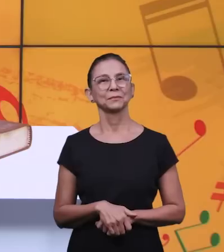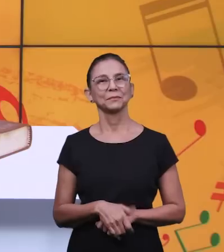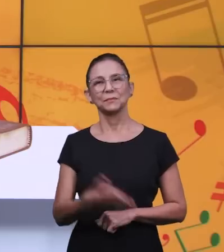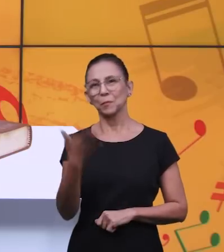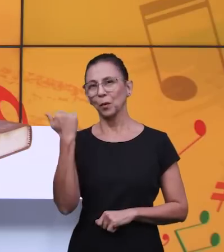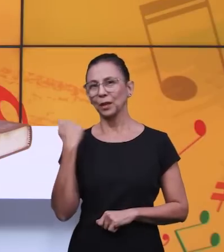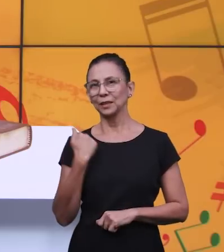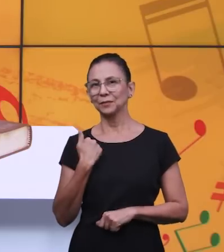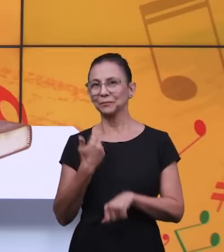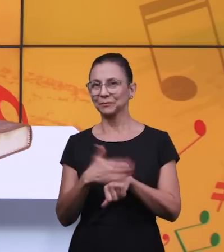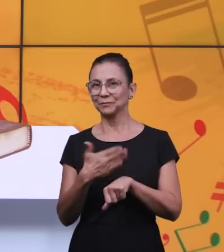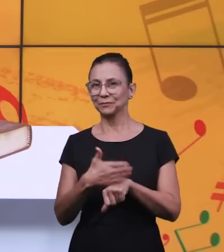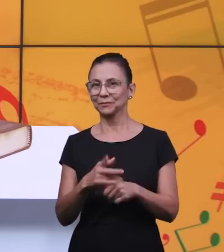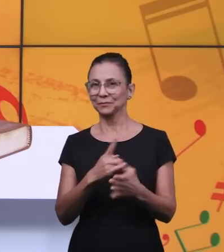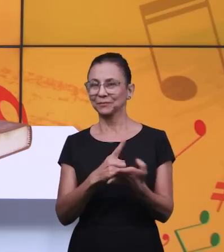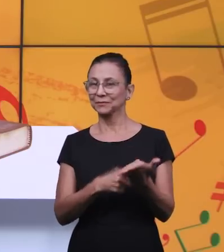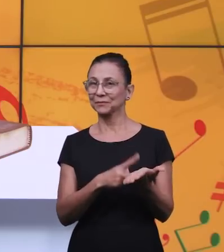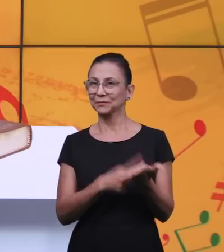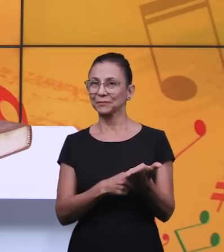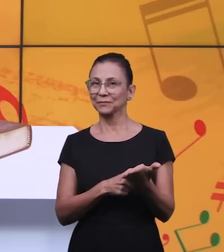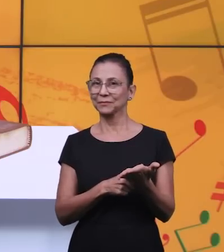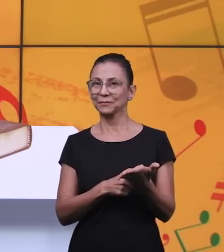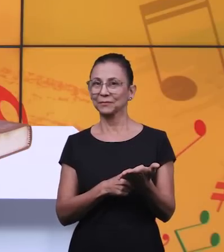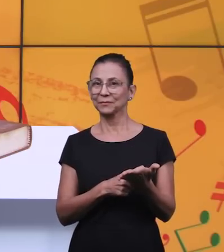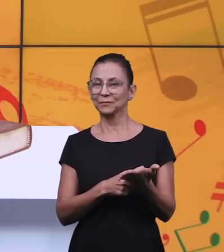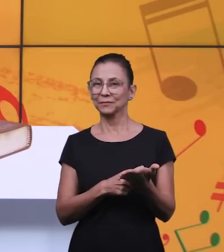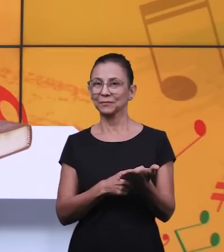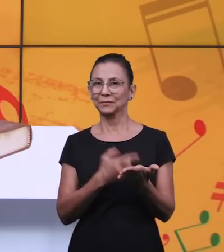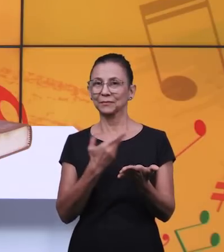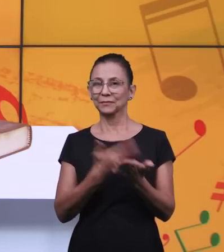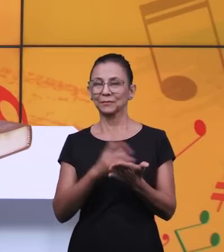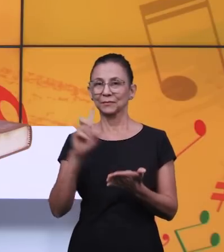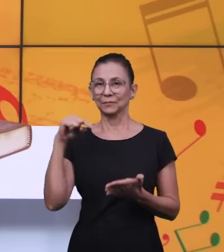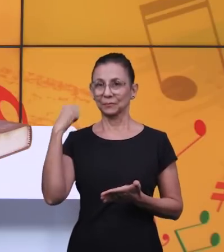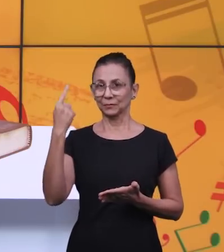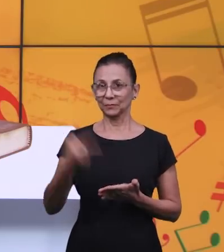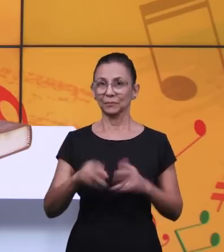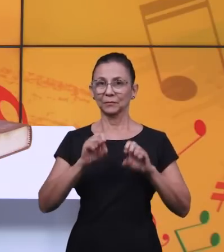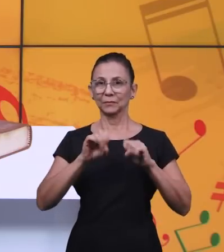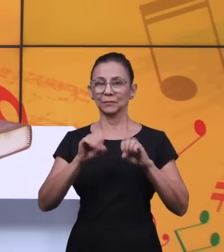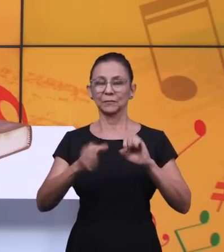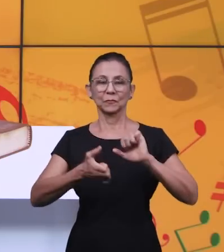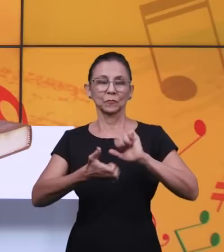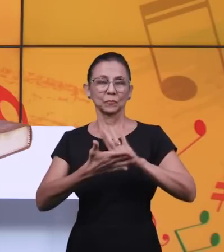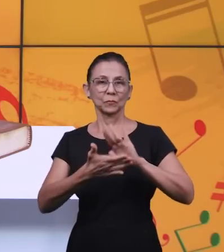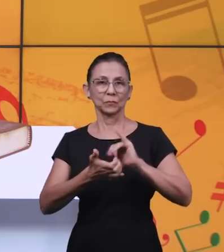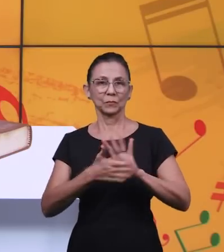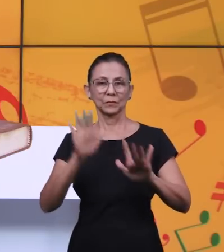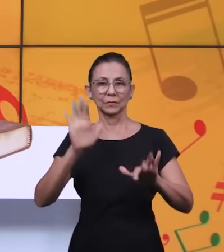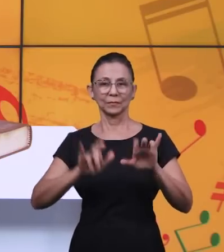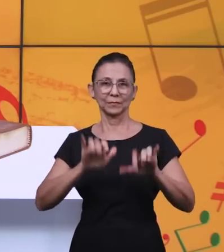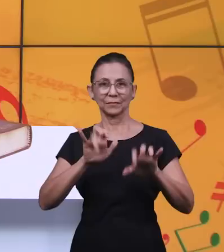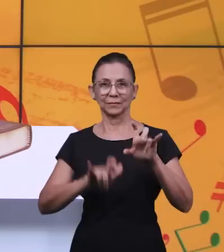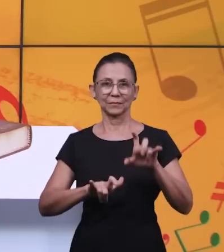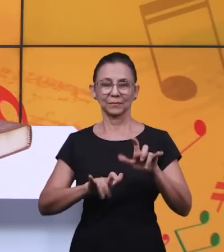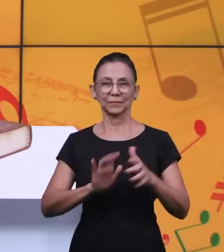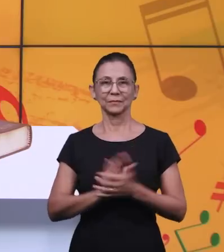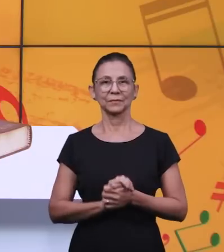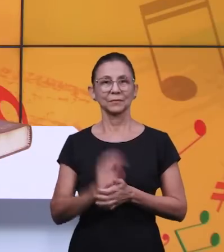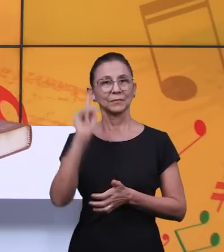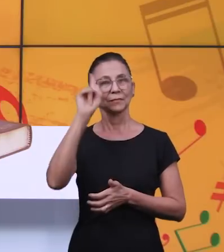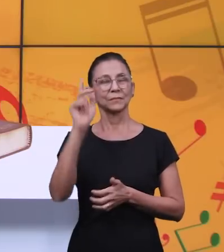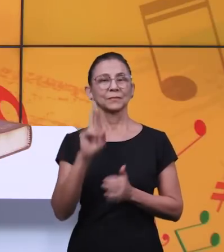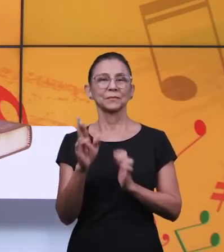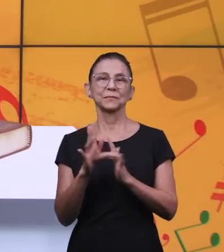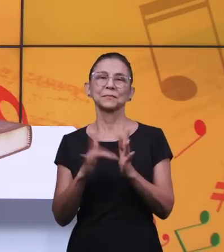Vamos treinar bastante, combinado? Próxima aula vamos ensinar este louvor para o instrumento teclado. A